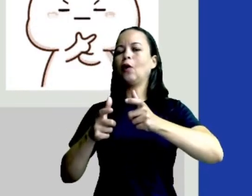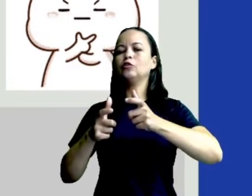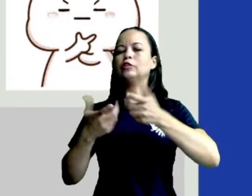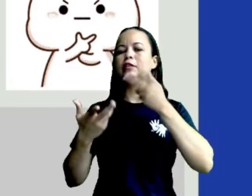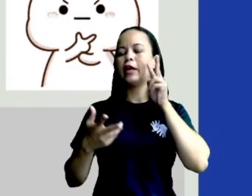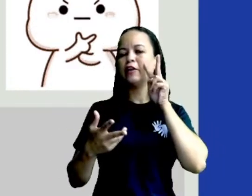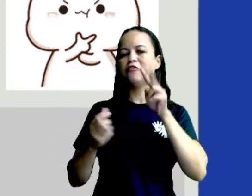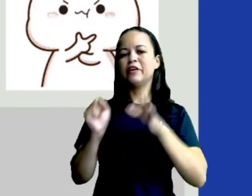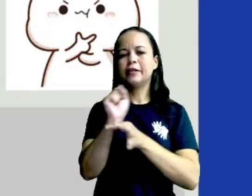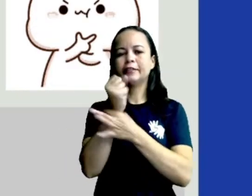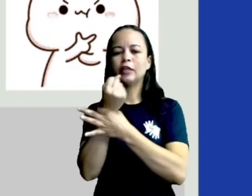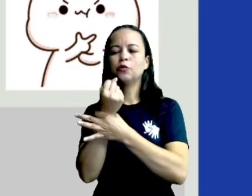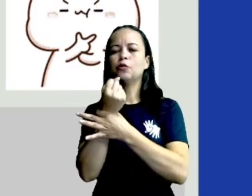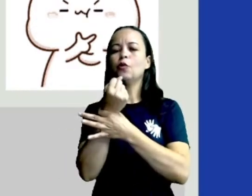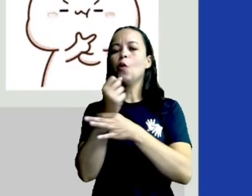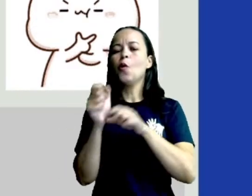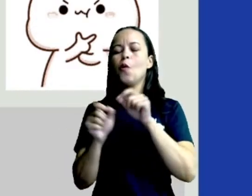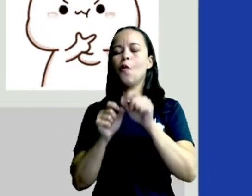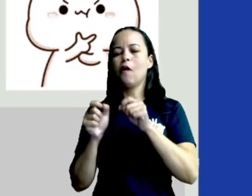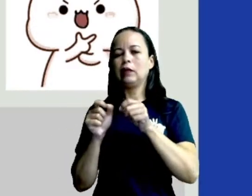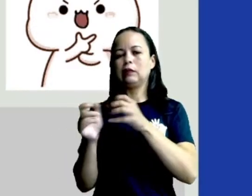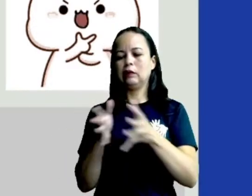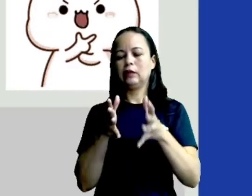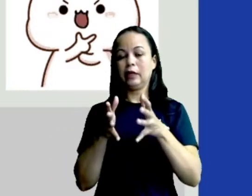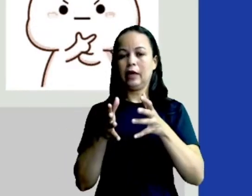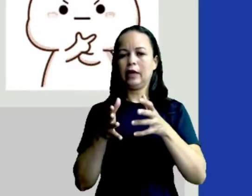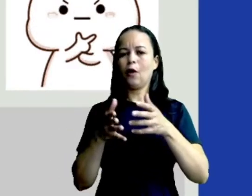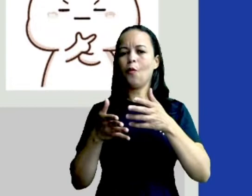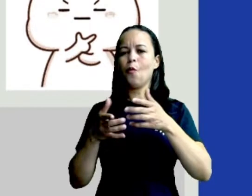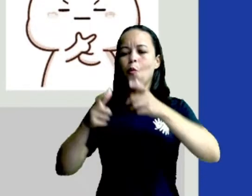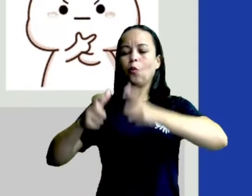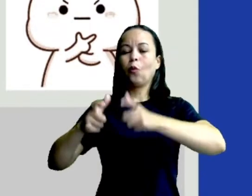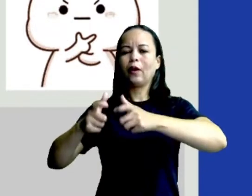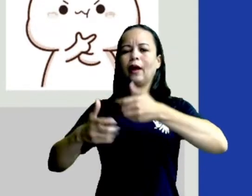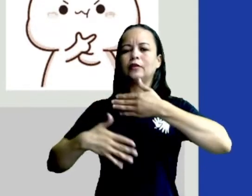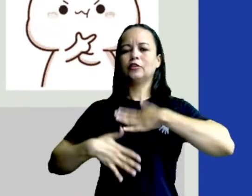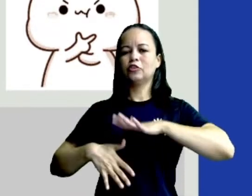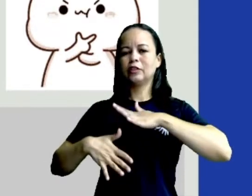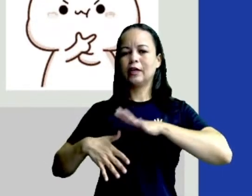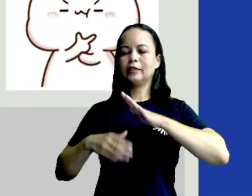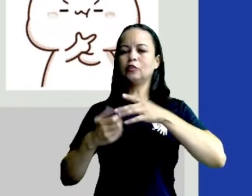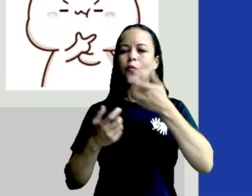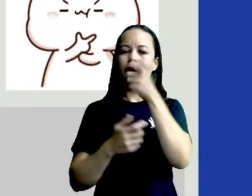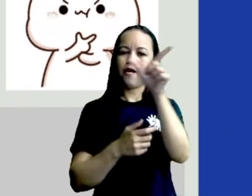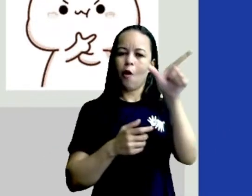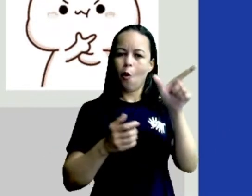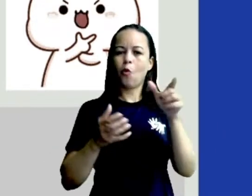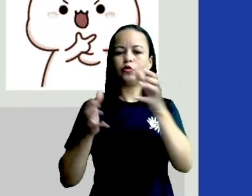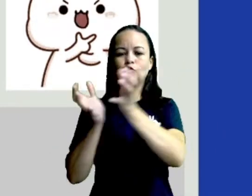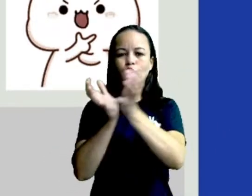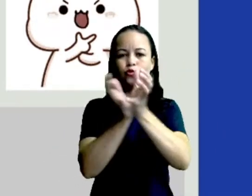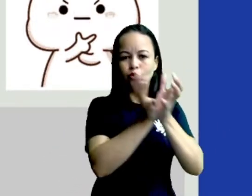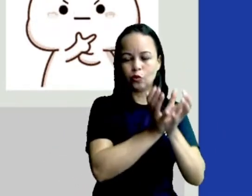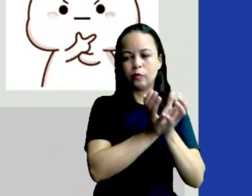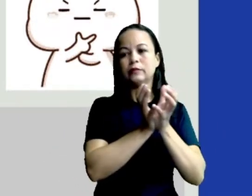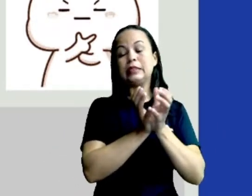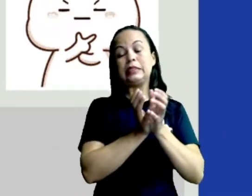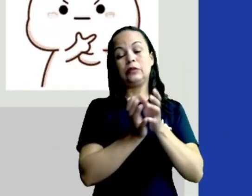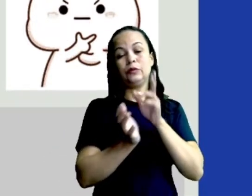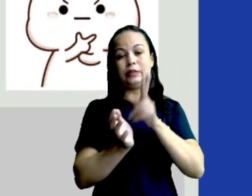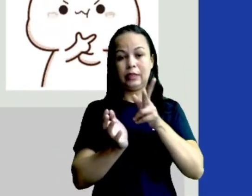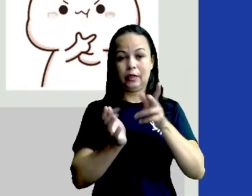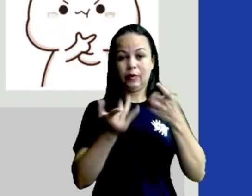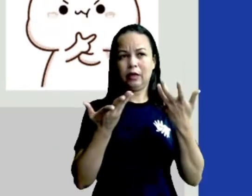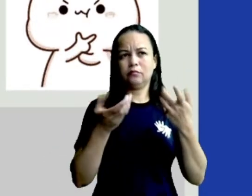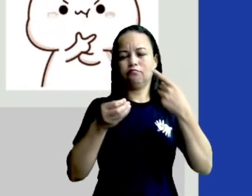acabavam virando ponto de parada e de descanso para outras expedições, certo? Então, todas as expedições que eles faziam